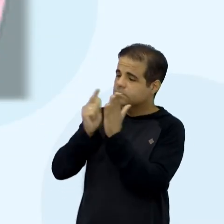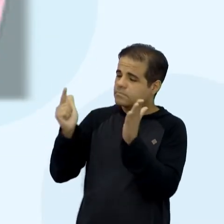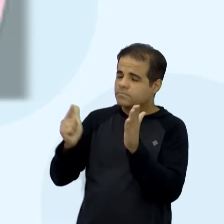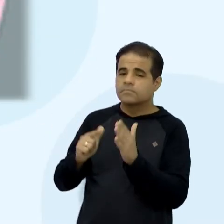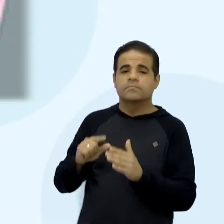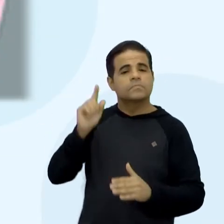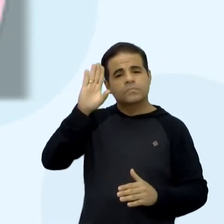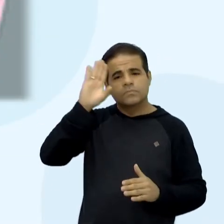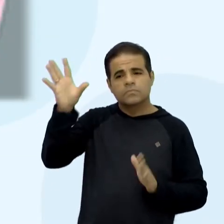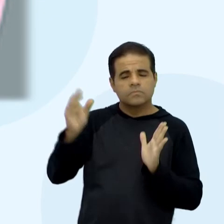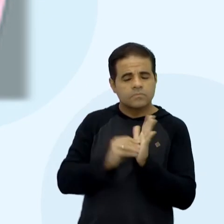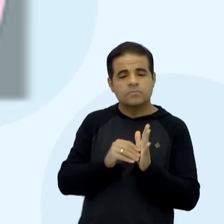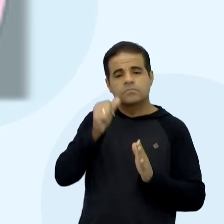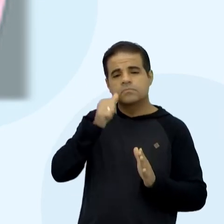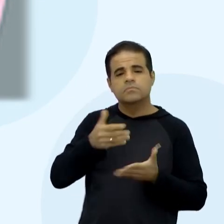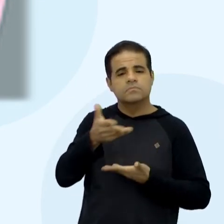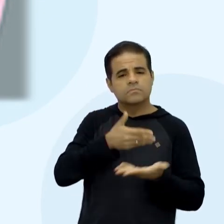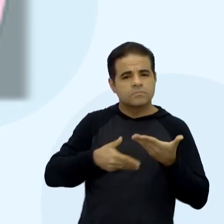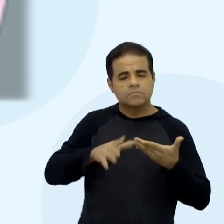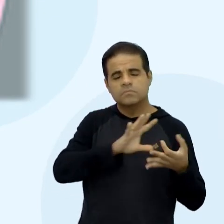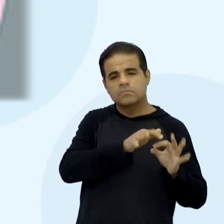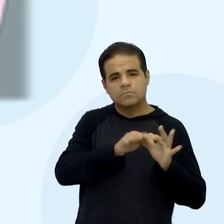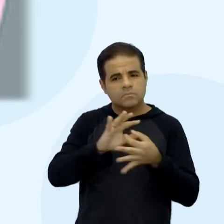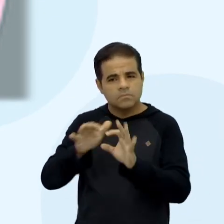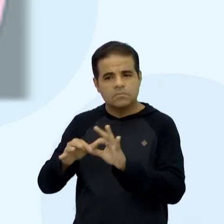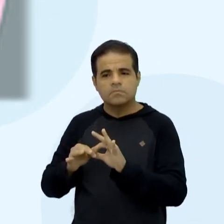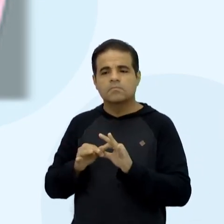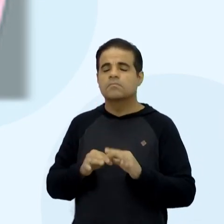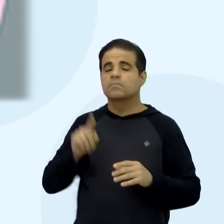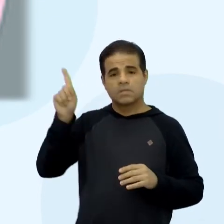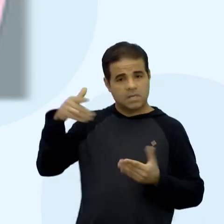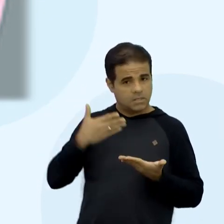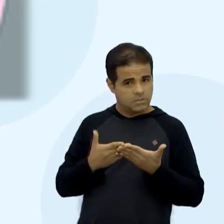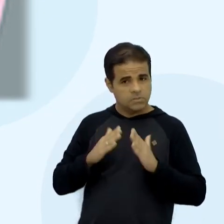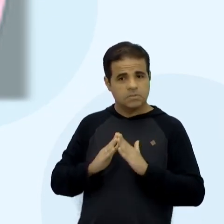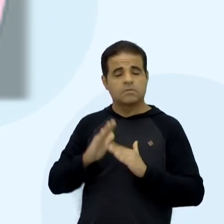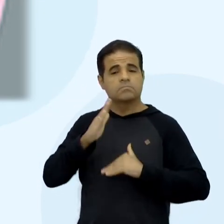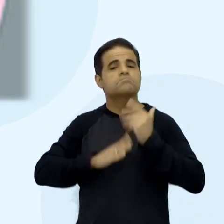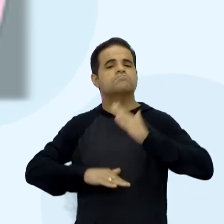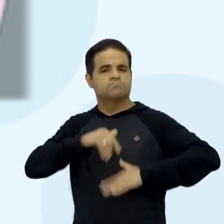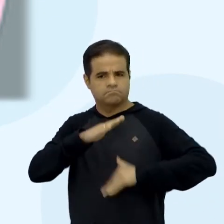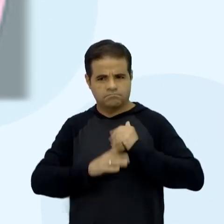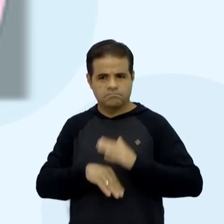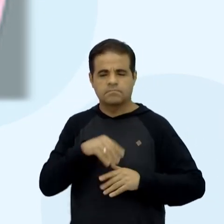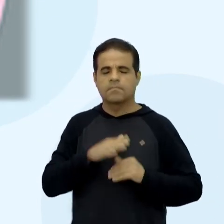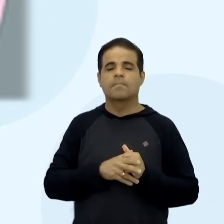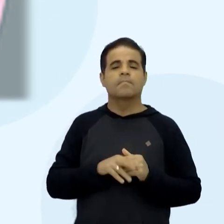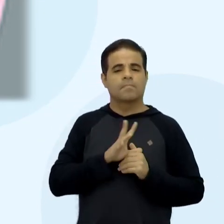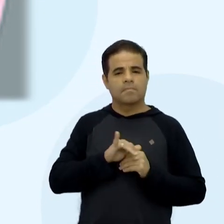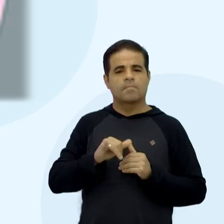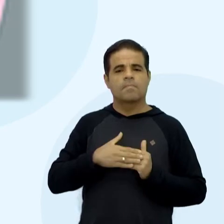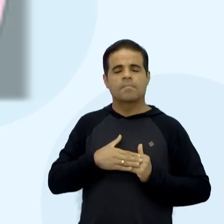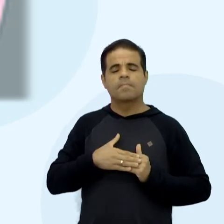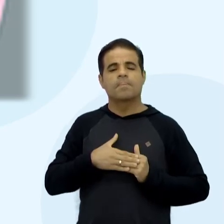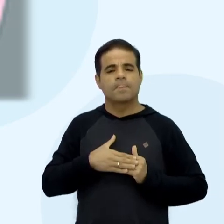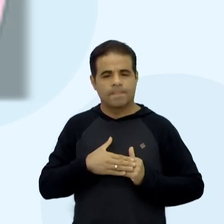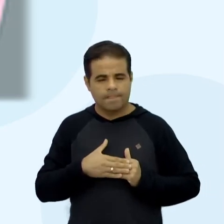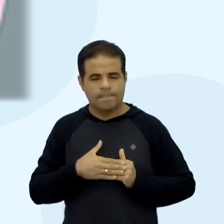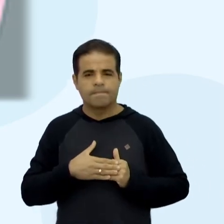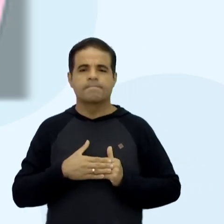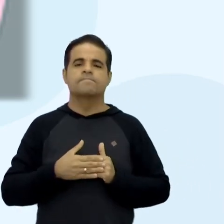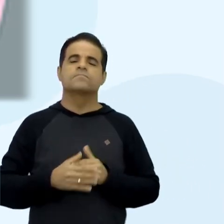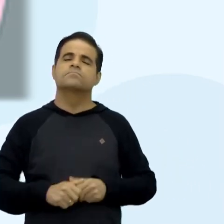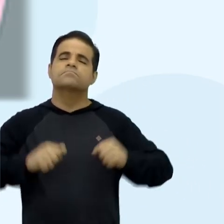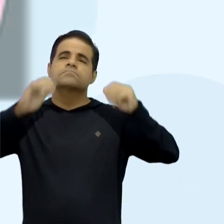sobre o destaque das mulheres nas Olimpíadas. Na escola, eles estão lá realizando a prática, mas vão fazer